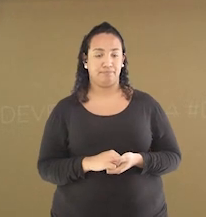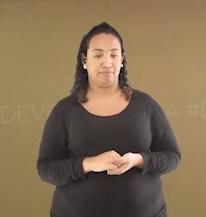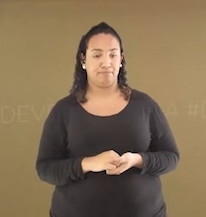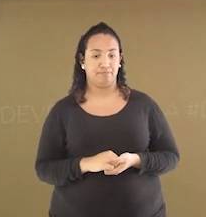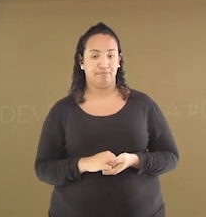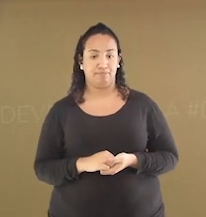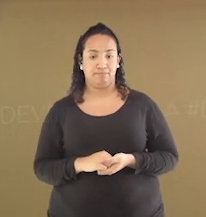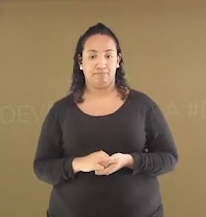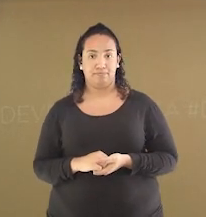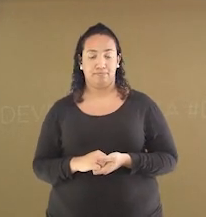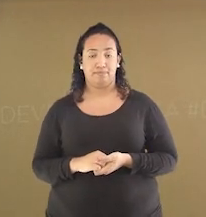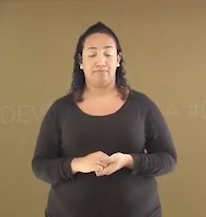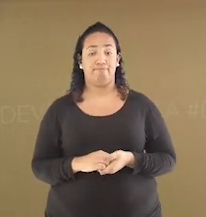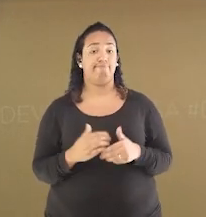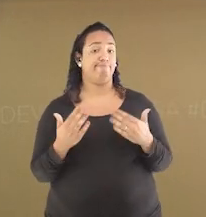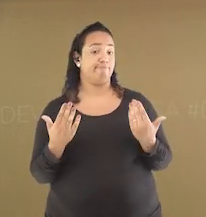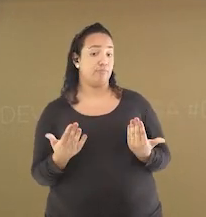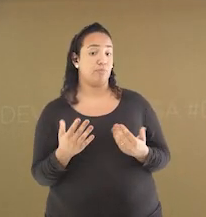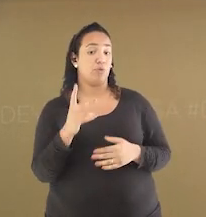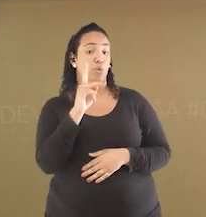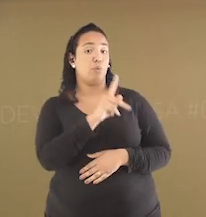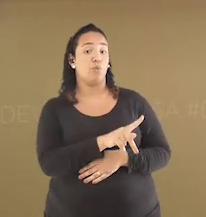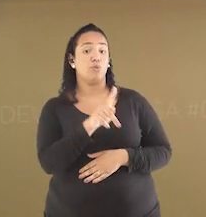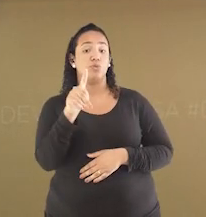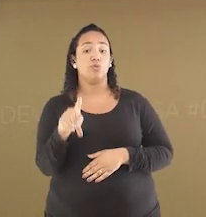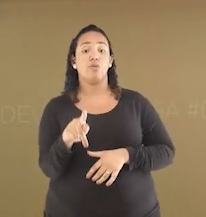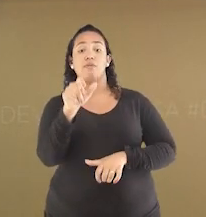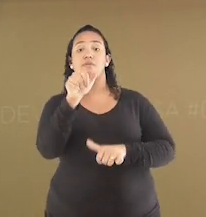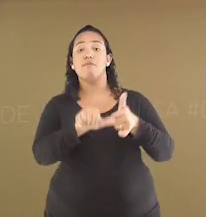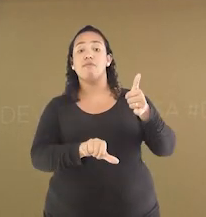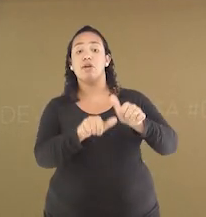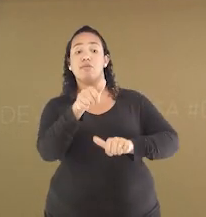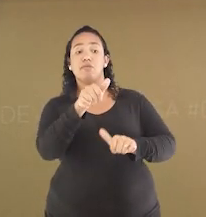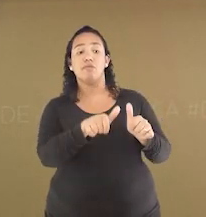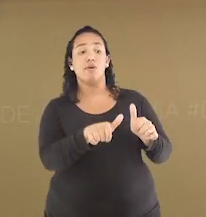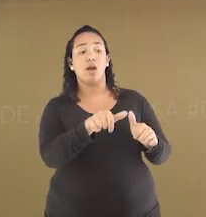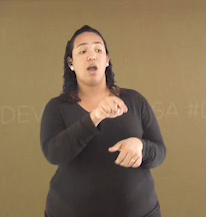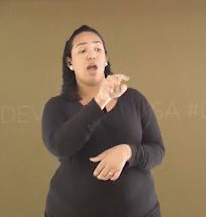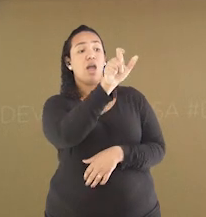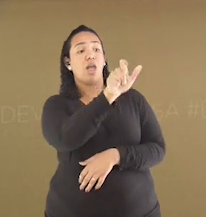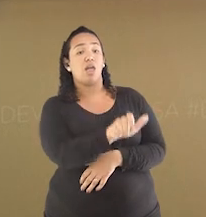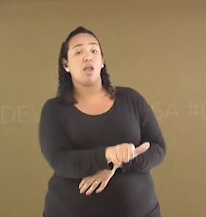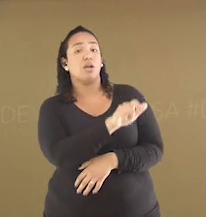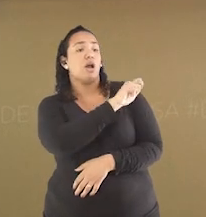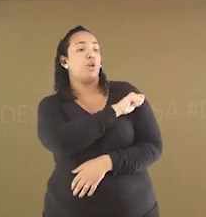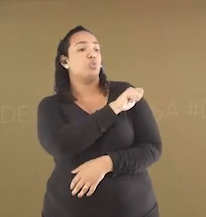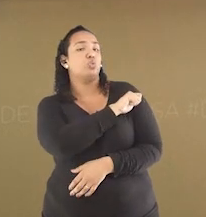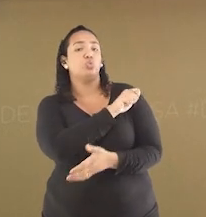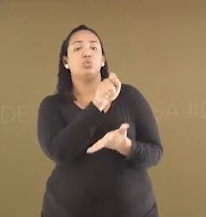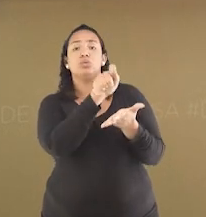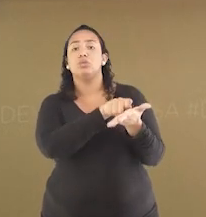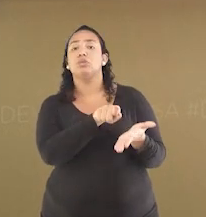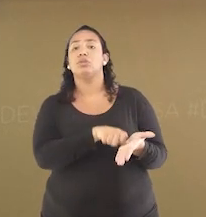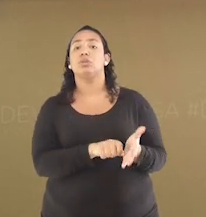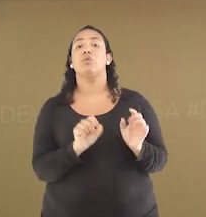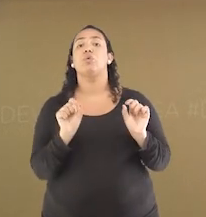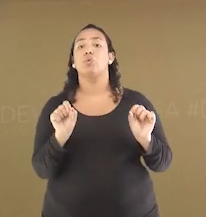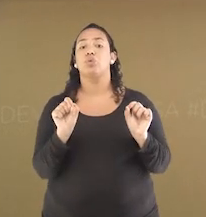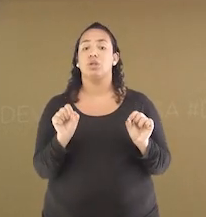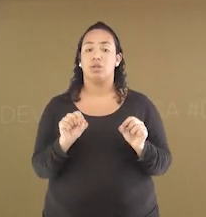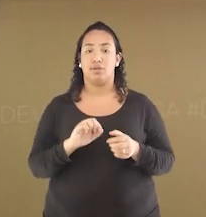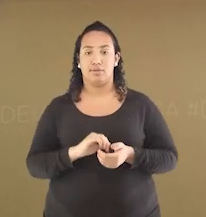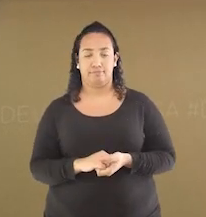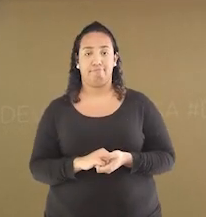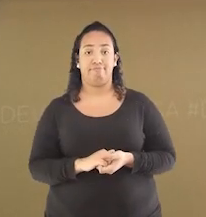O professor irá avaliar o que o estudante escreveu. Se o livro ou